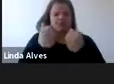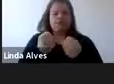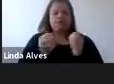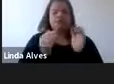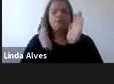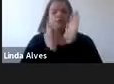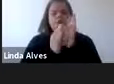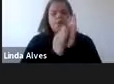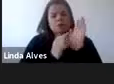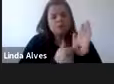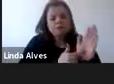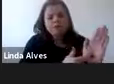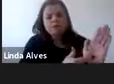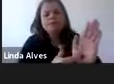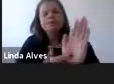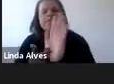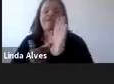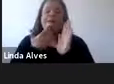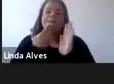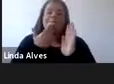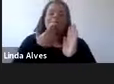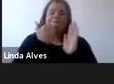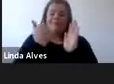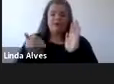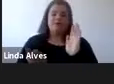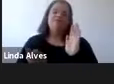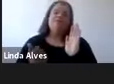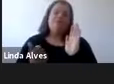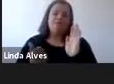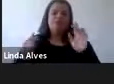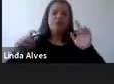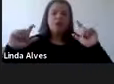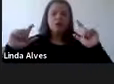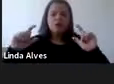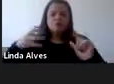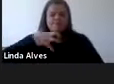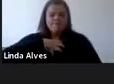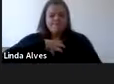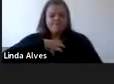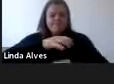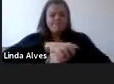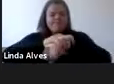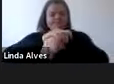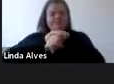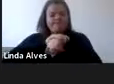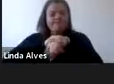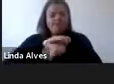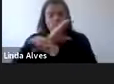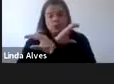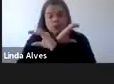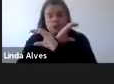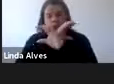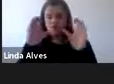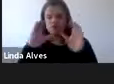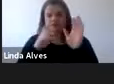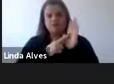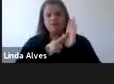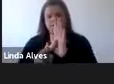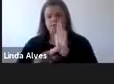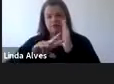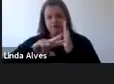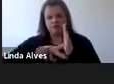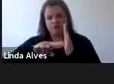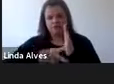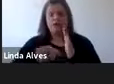para os trabalhadores, para que, no mínimo, os trabalhadores se sentam seguros e confiantes da representação que têm. Da